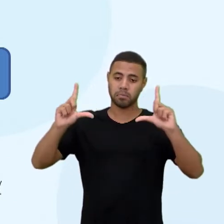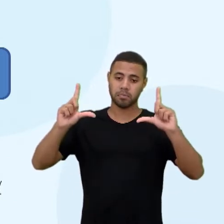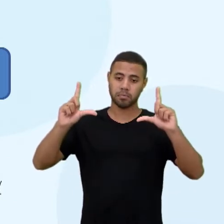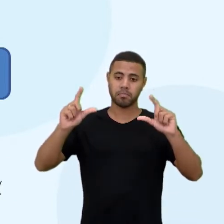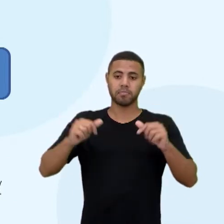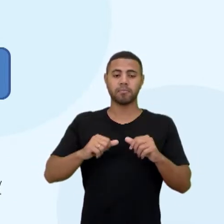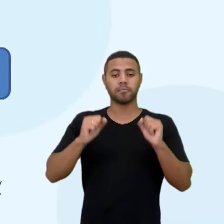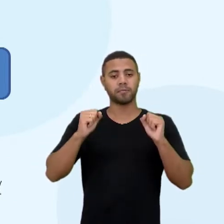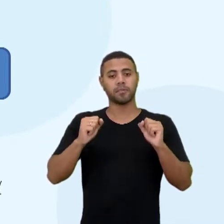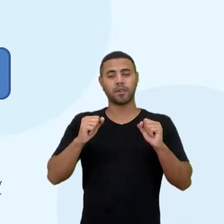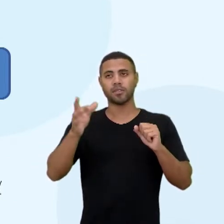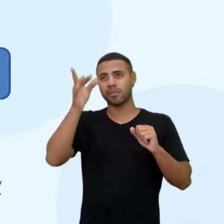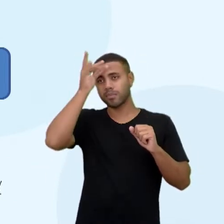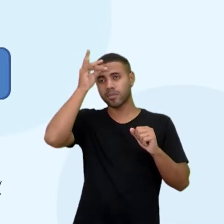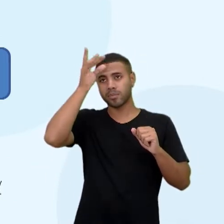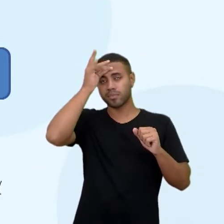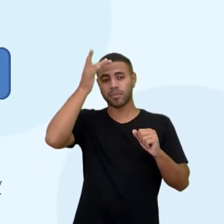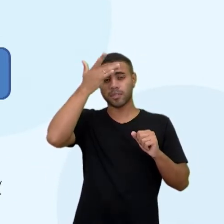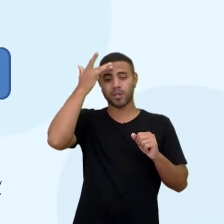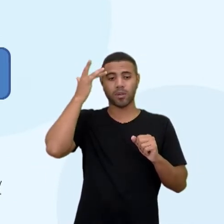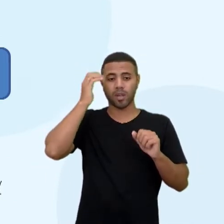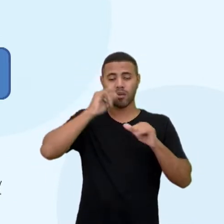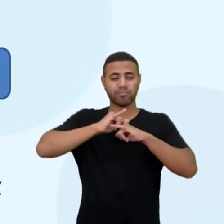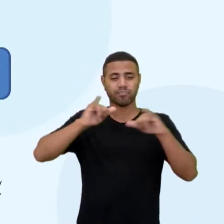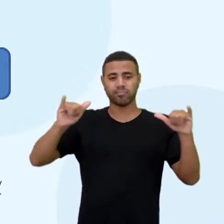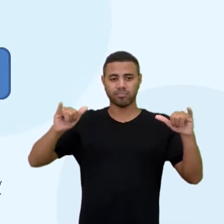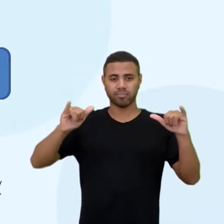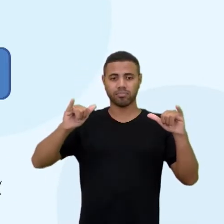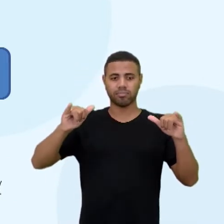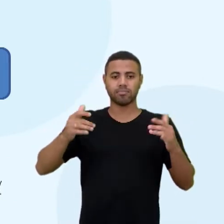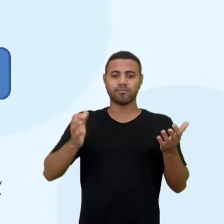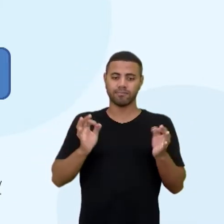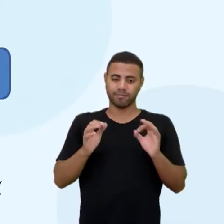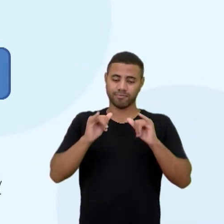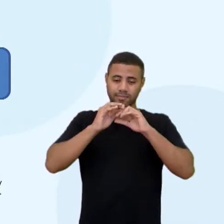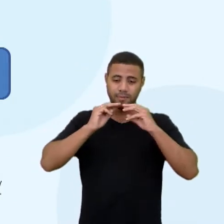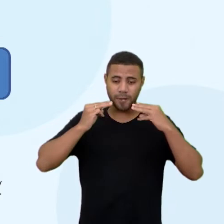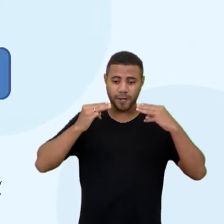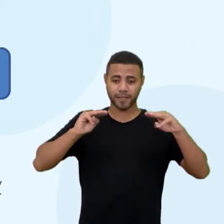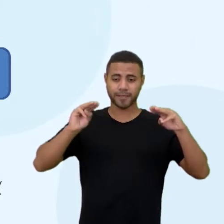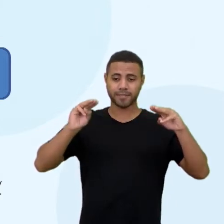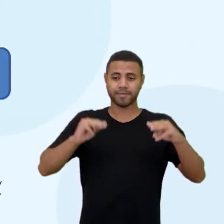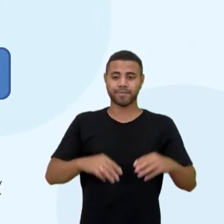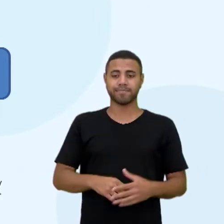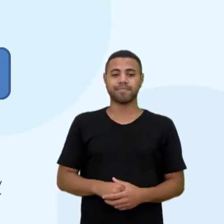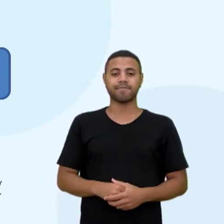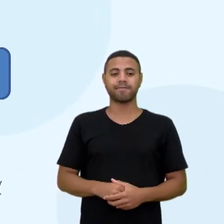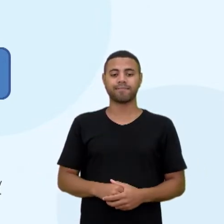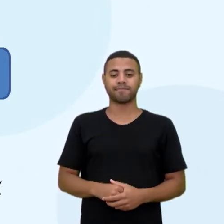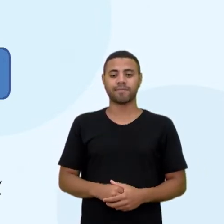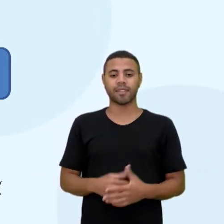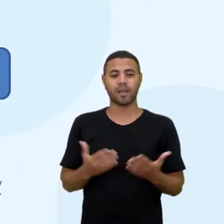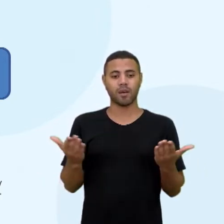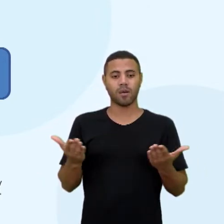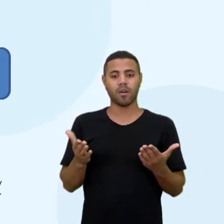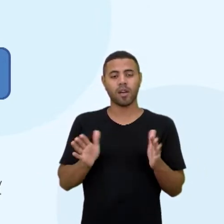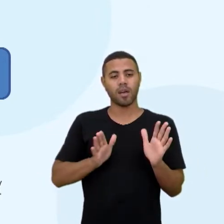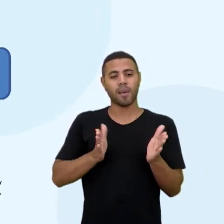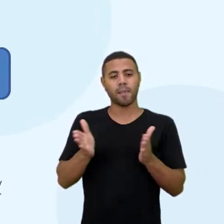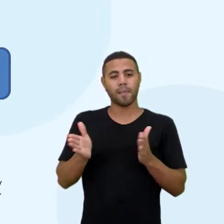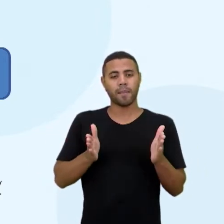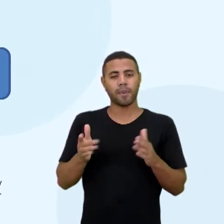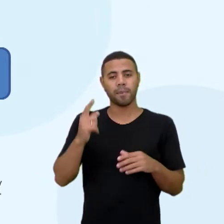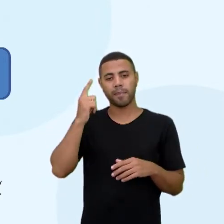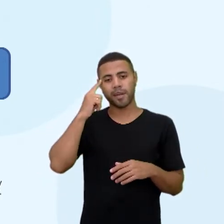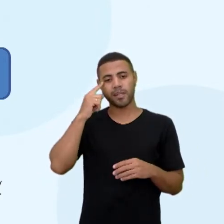ou banner, de diferentes anúncios aí publicitários. O que é legal? A gente pegar agora aquele momento de trazer todo o nosso percurso,